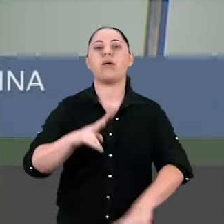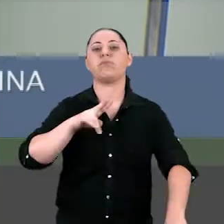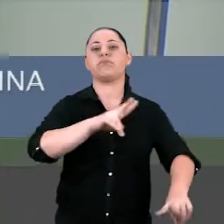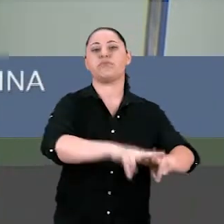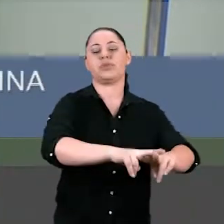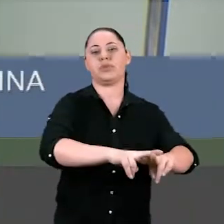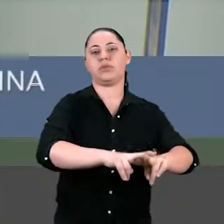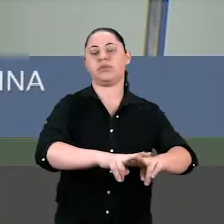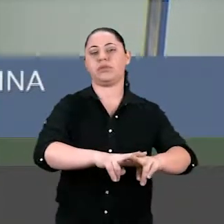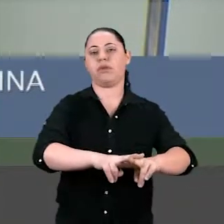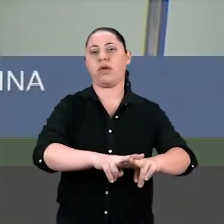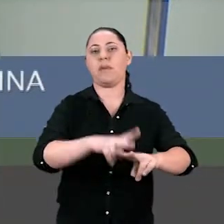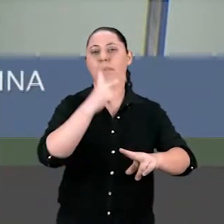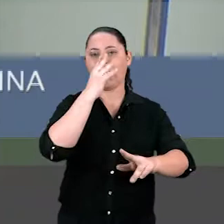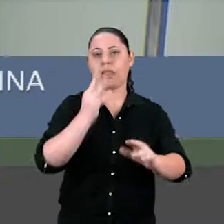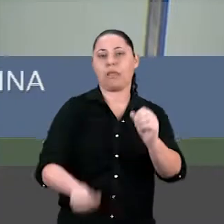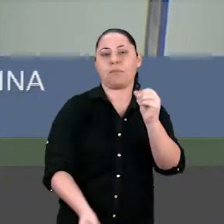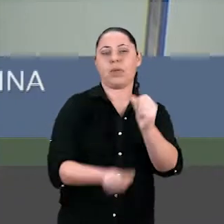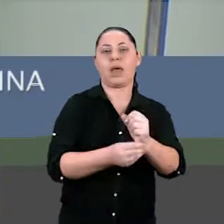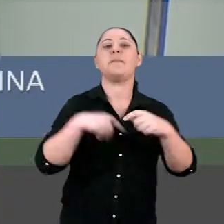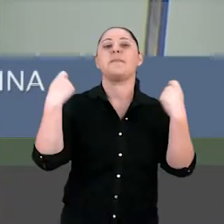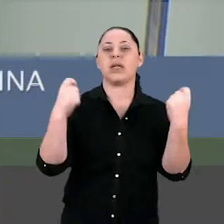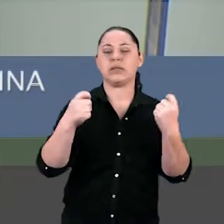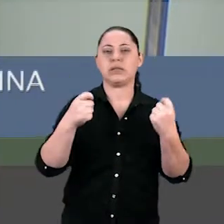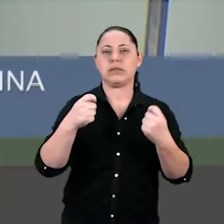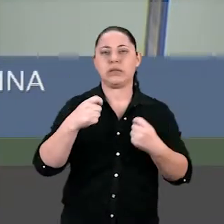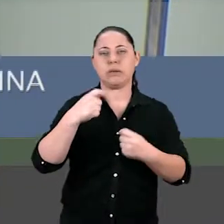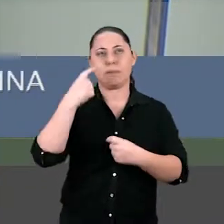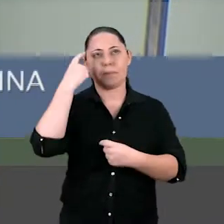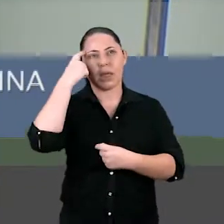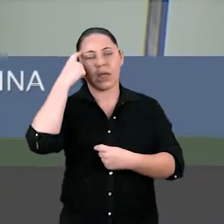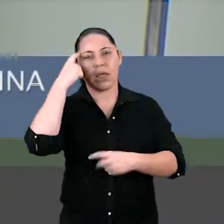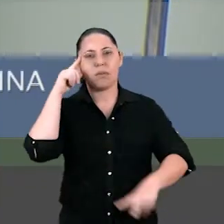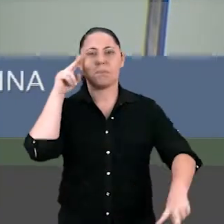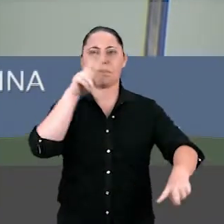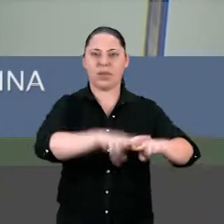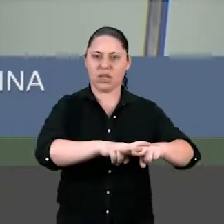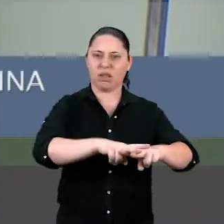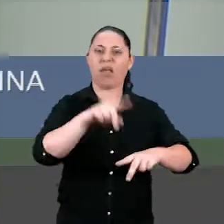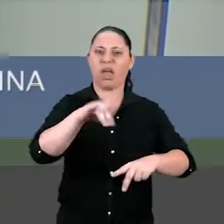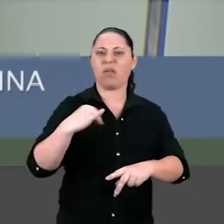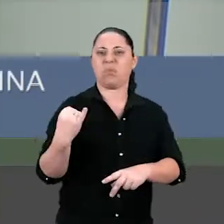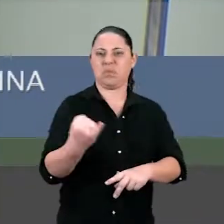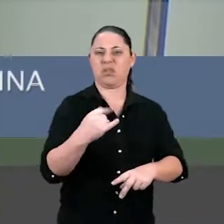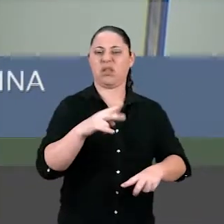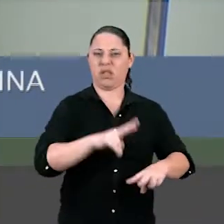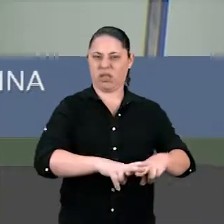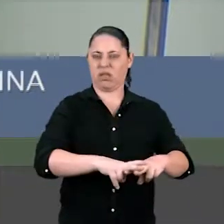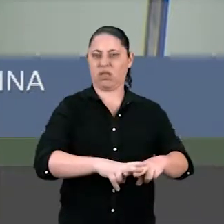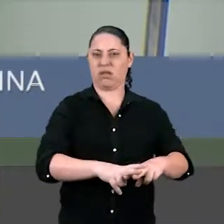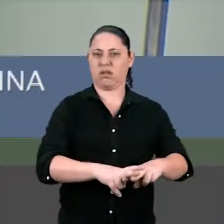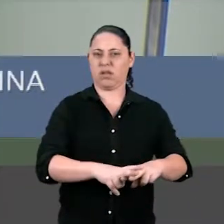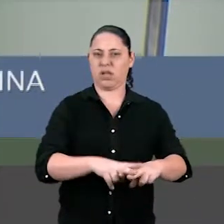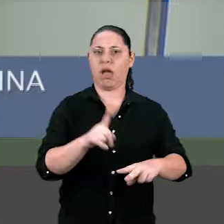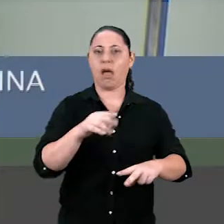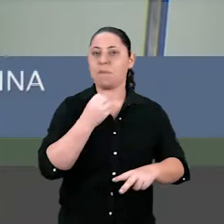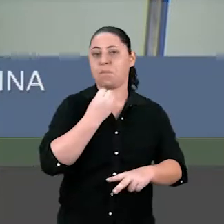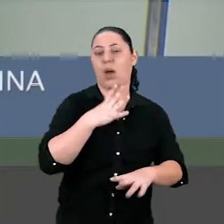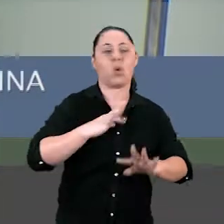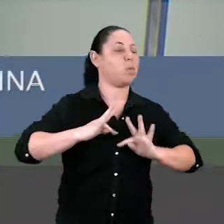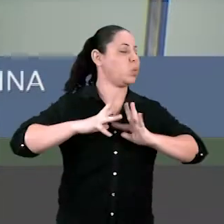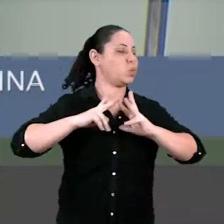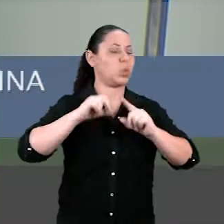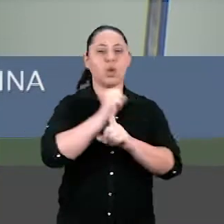imaginário popular a tese de que punir, prender e estabelecer o manto do direito penal sobre condutas dessa natureza é bom para